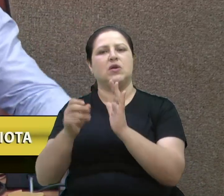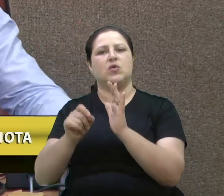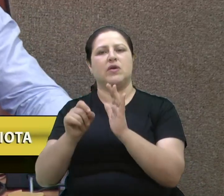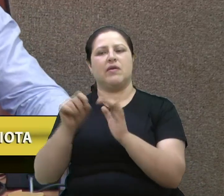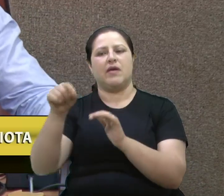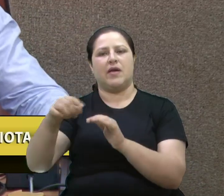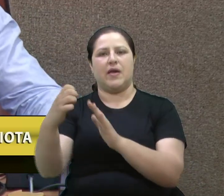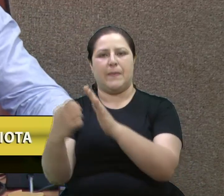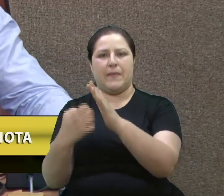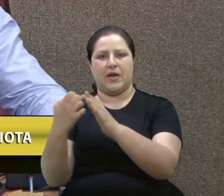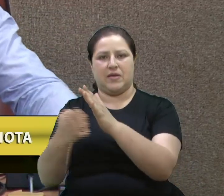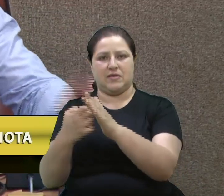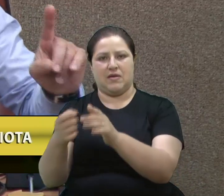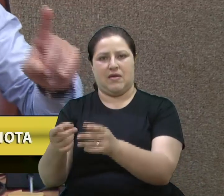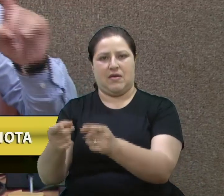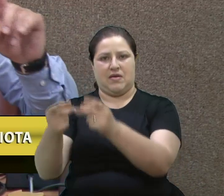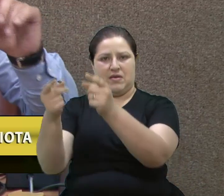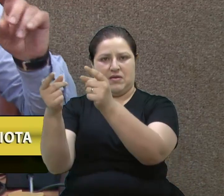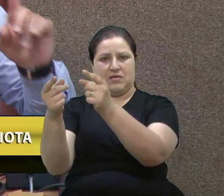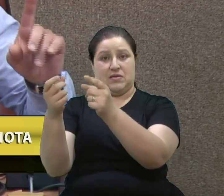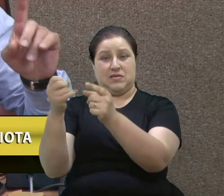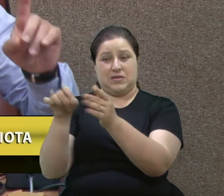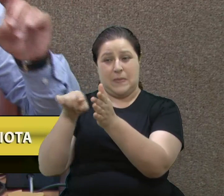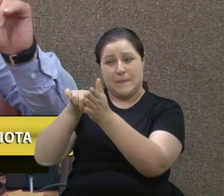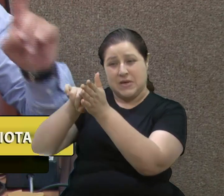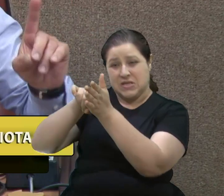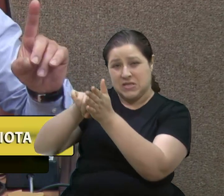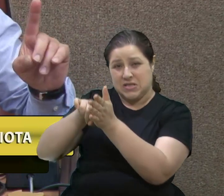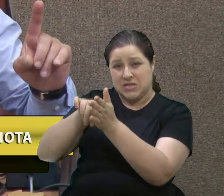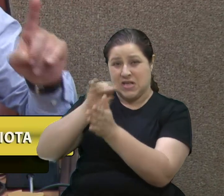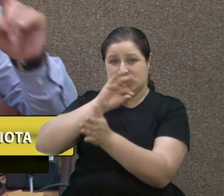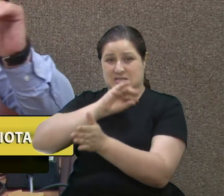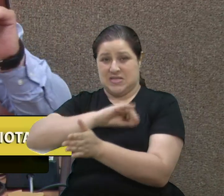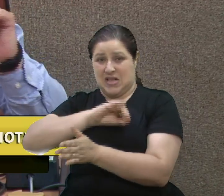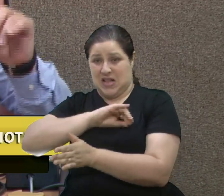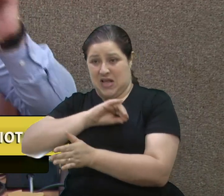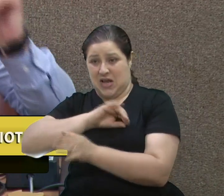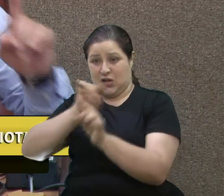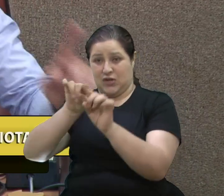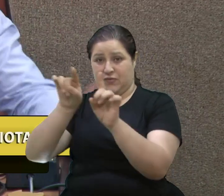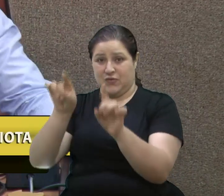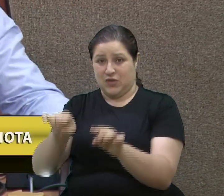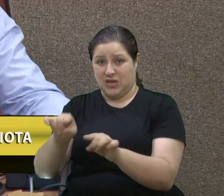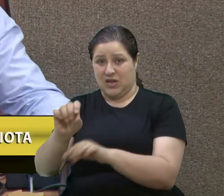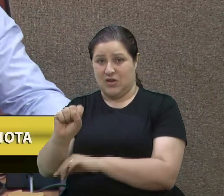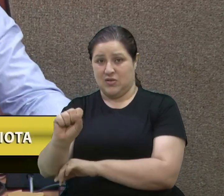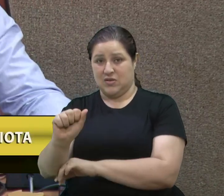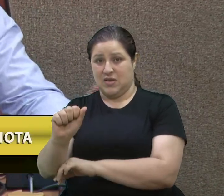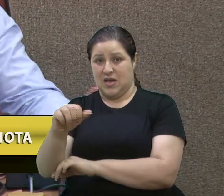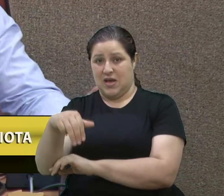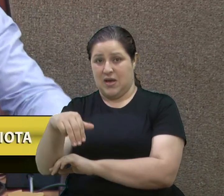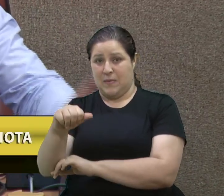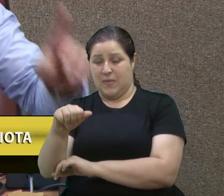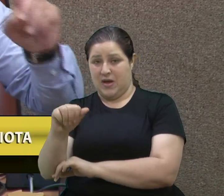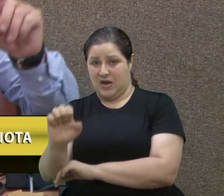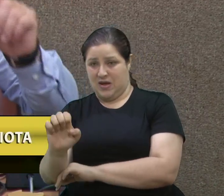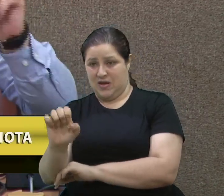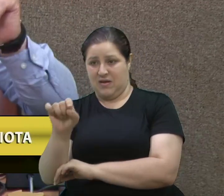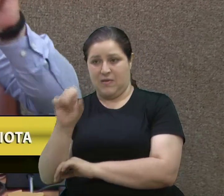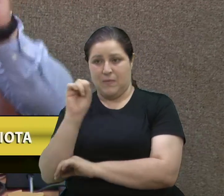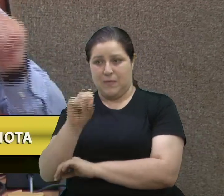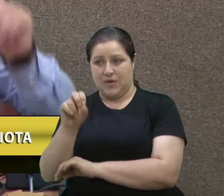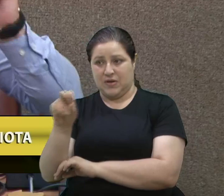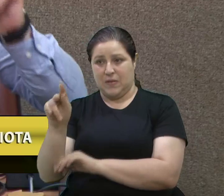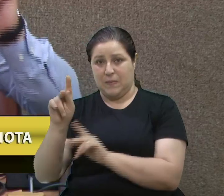rico, se nós fizermos um levantamento de salários para os funcionários do SAMAI, nós vamos ver que as pessoas que